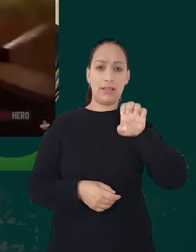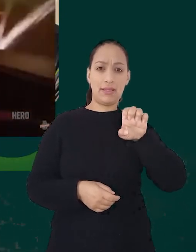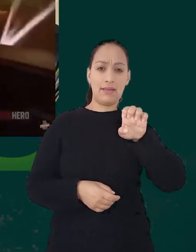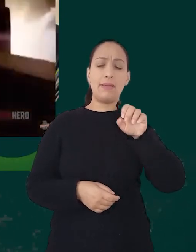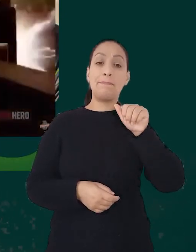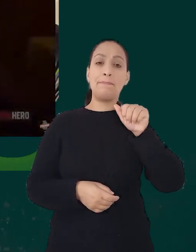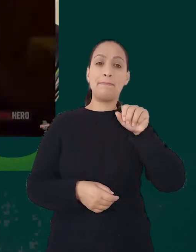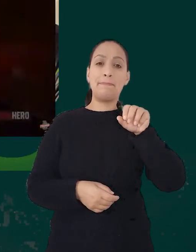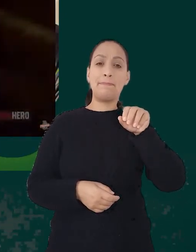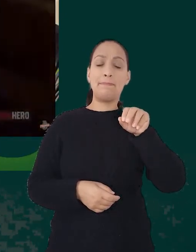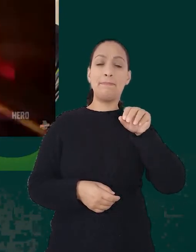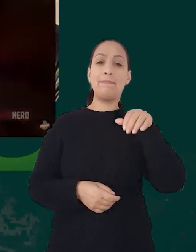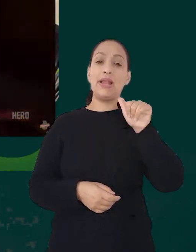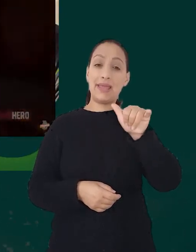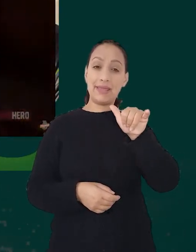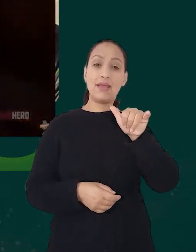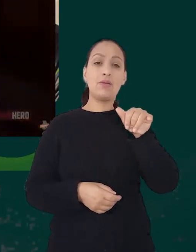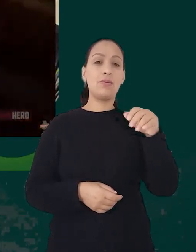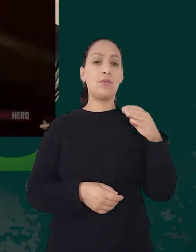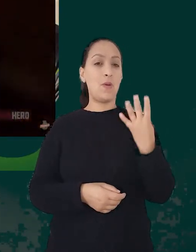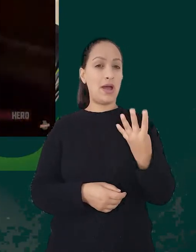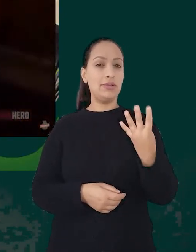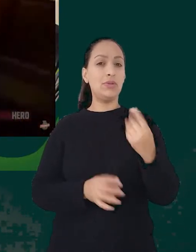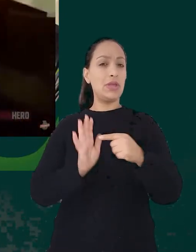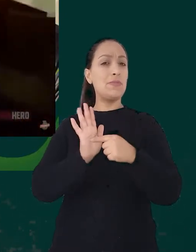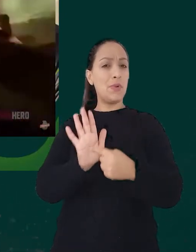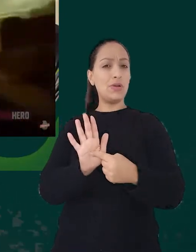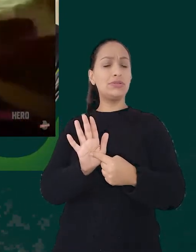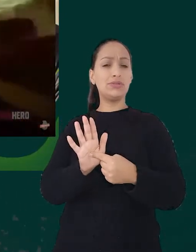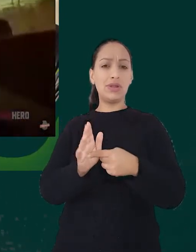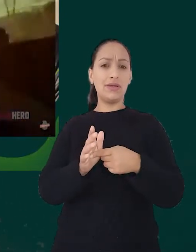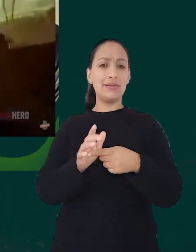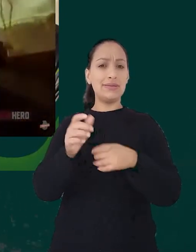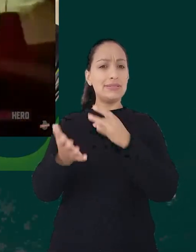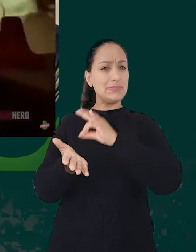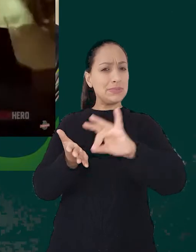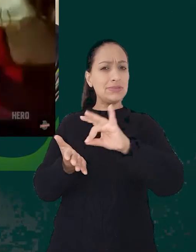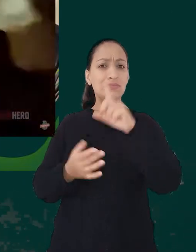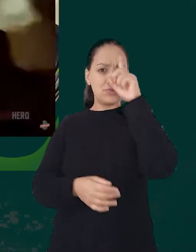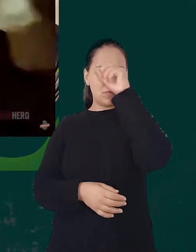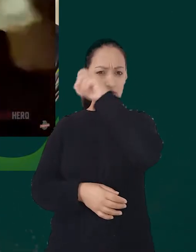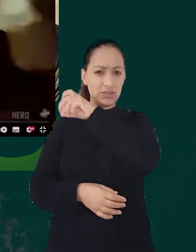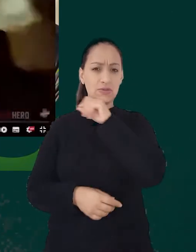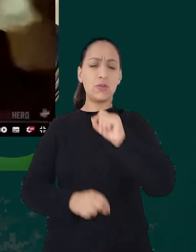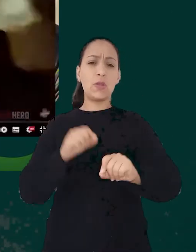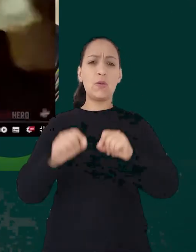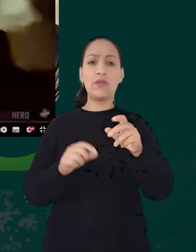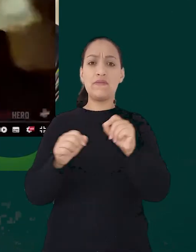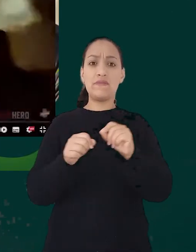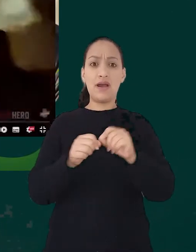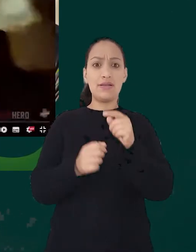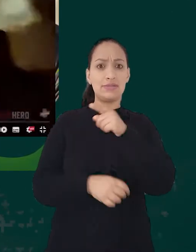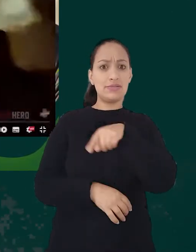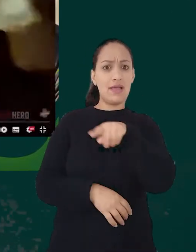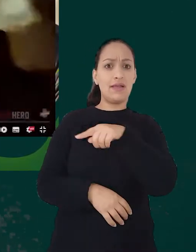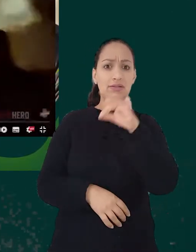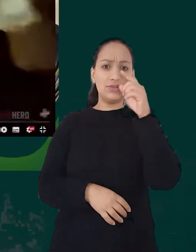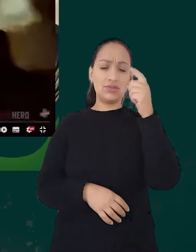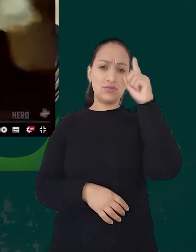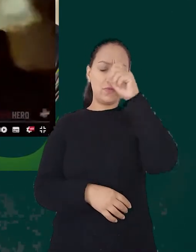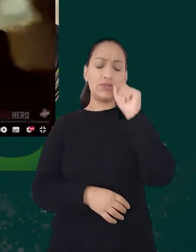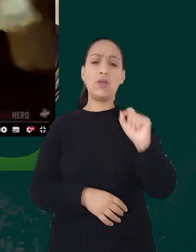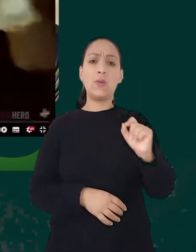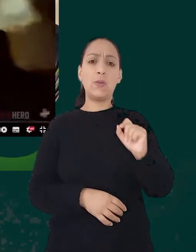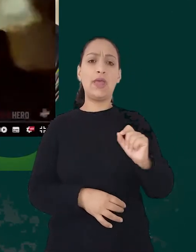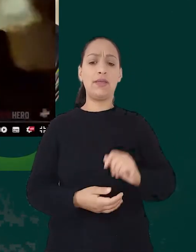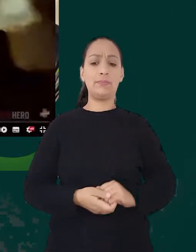jogo que mostra assim, que tem alguns inimigos muito difíceis. E o que torna o inimigo difícil